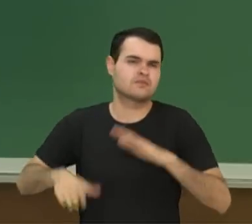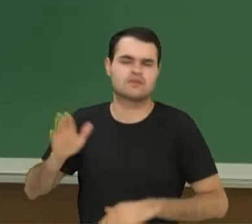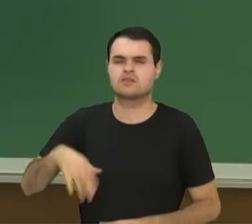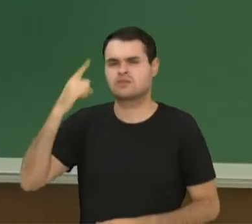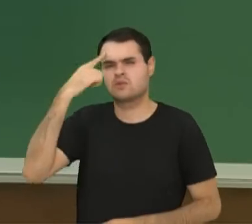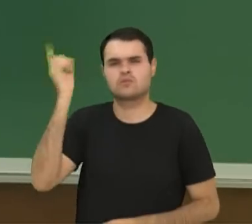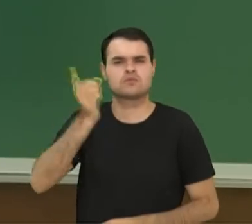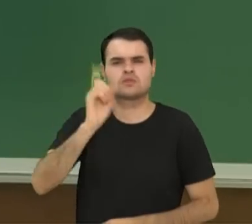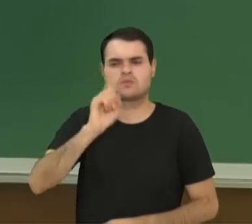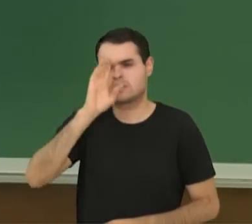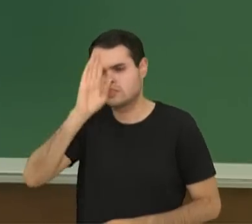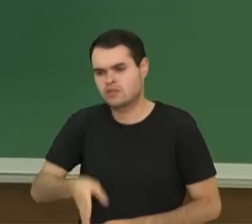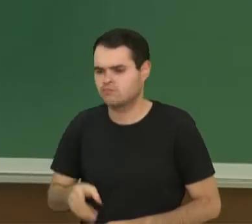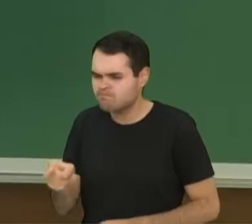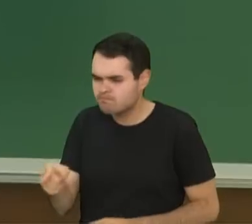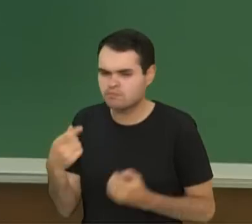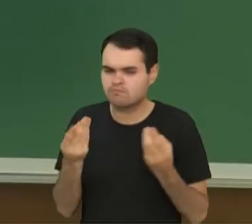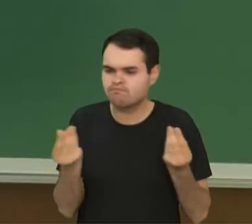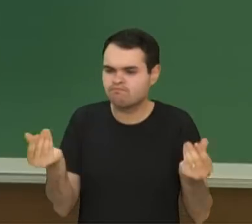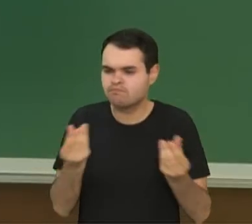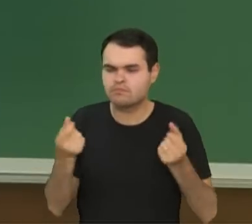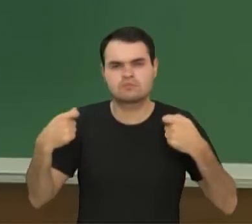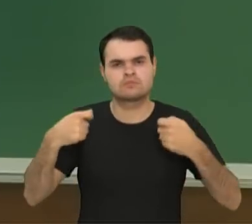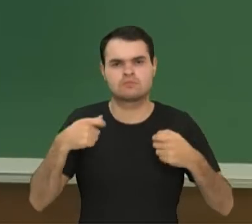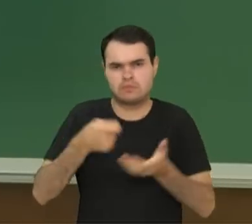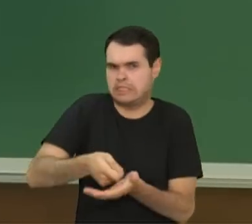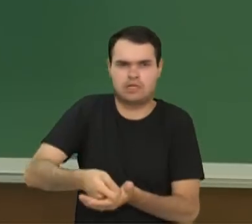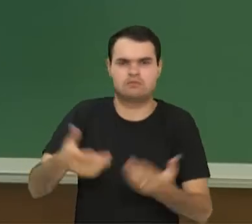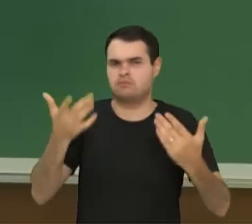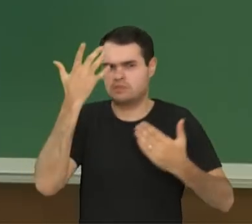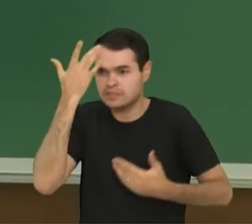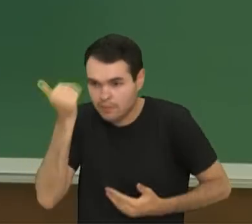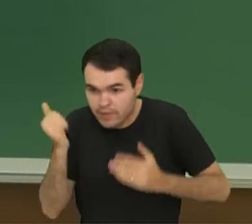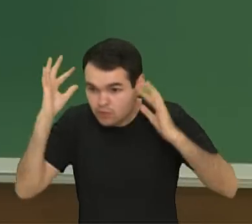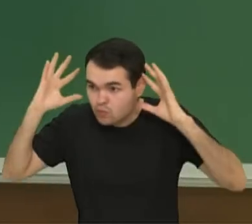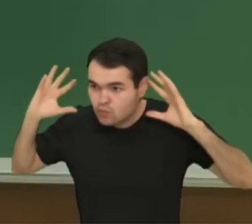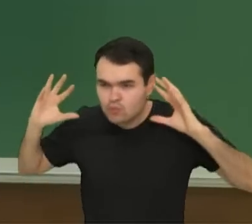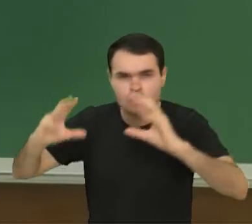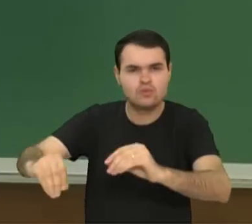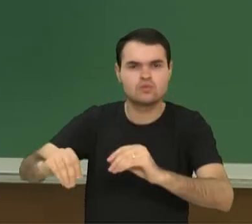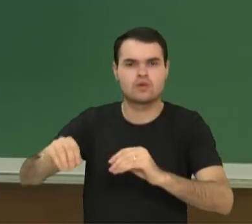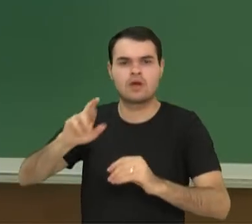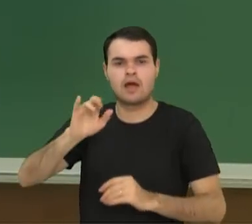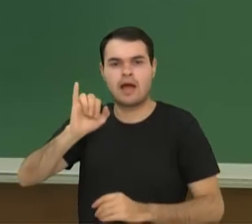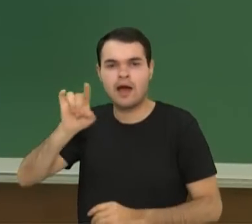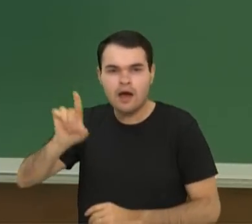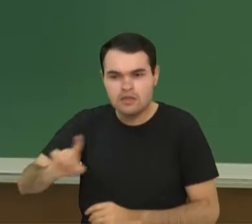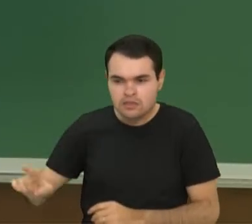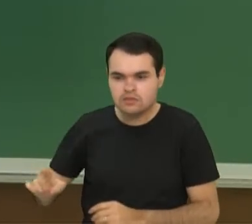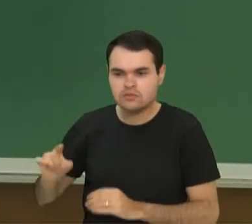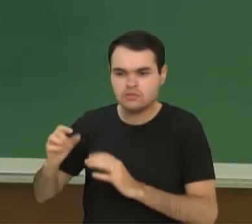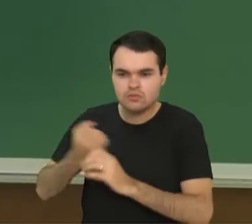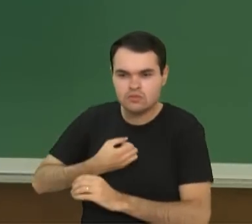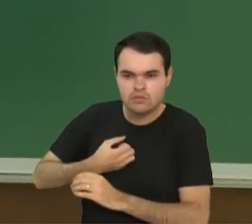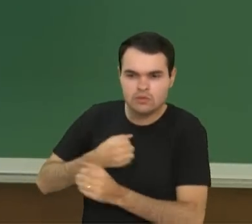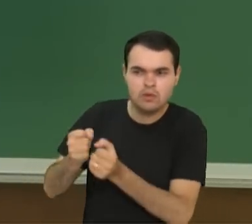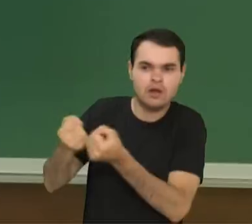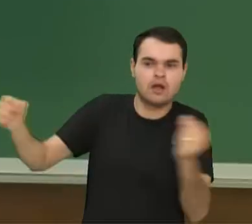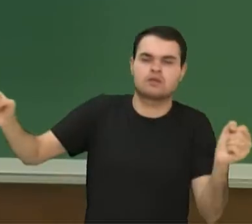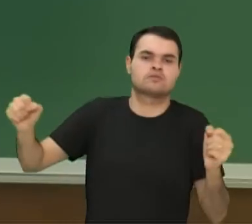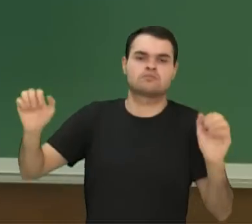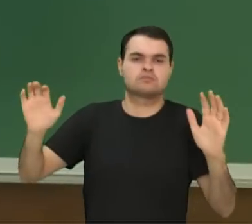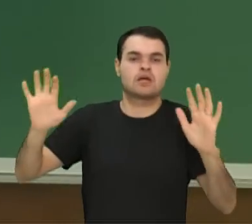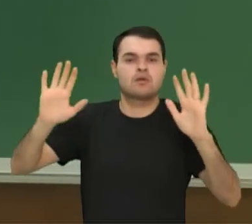ela diretamente, né? E não tem obrigação mesmo de saber a raiz de um número, às vezes, muito grande. Porém, esse número pode